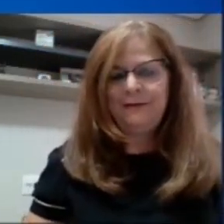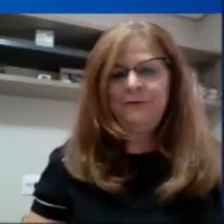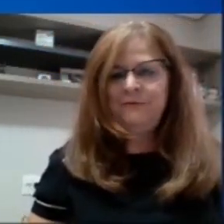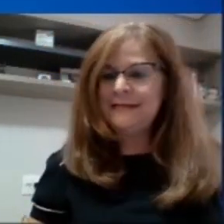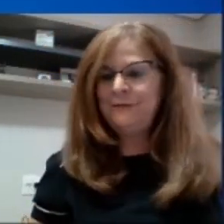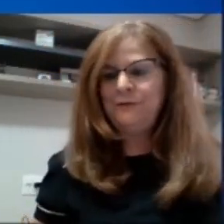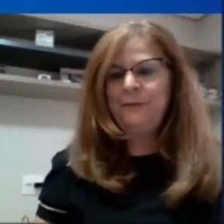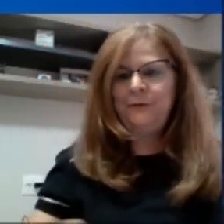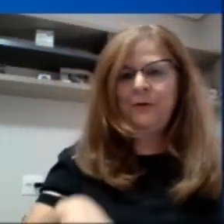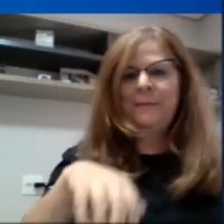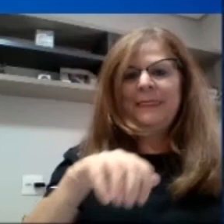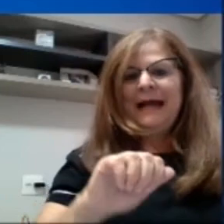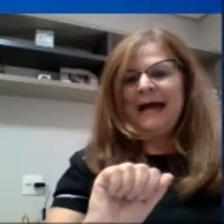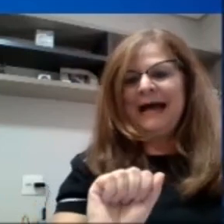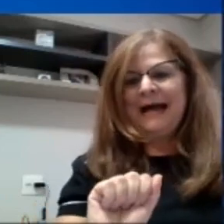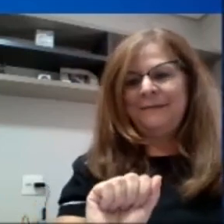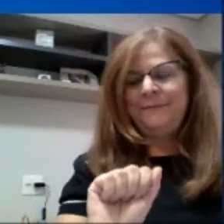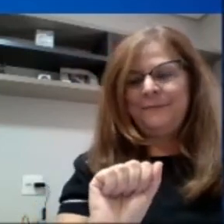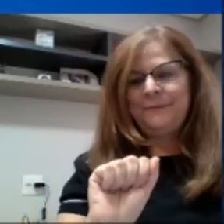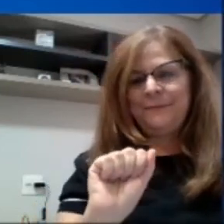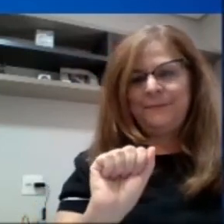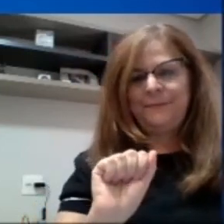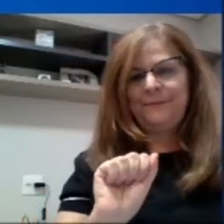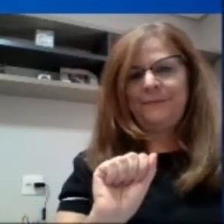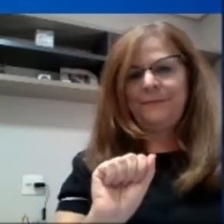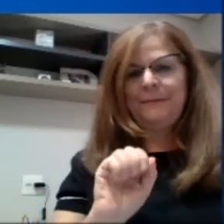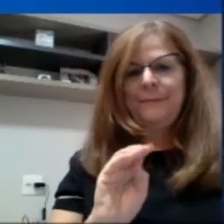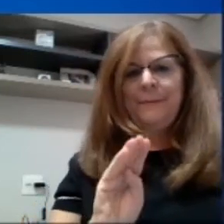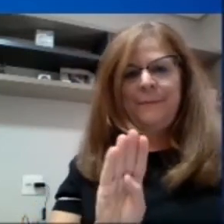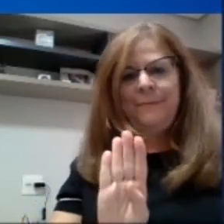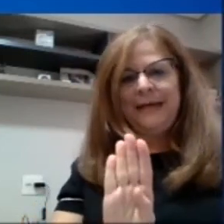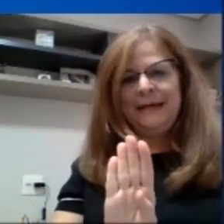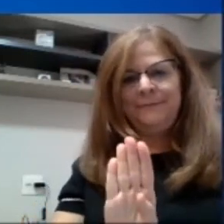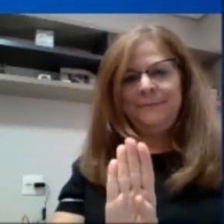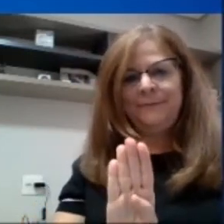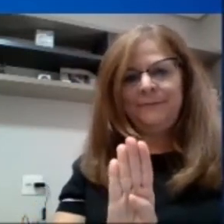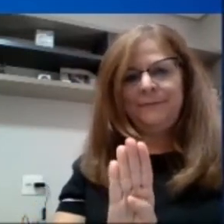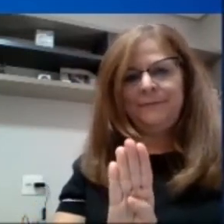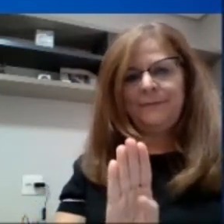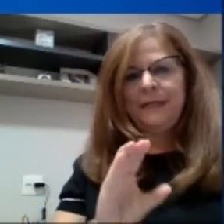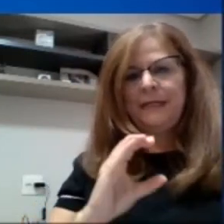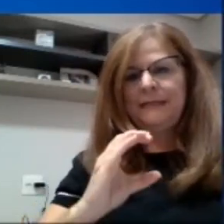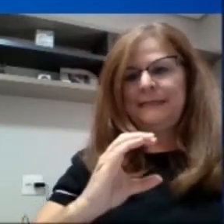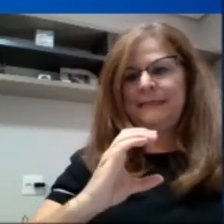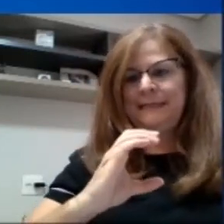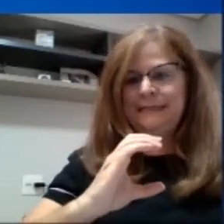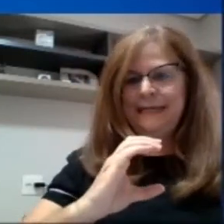Vão fazendo comigo, ó. A, B,